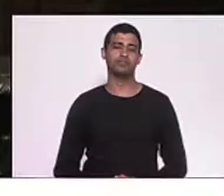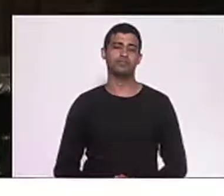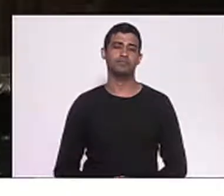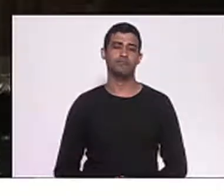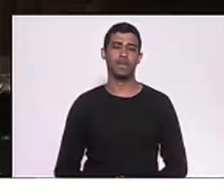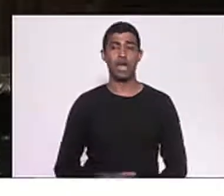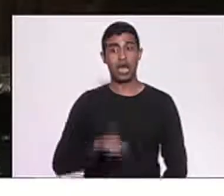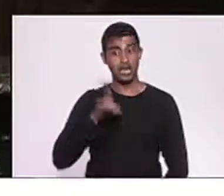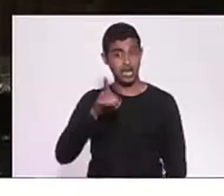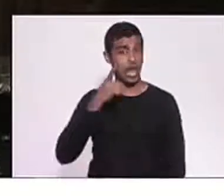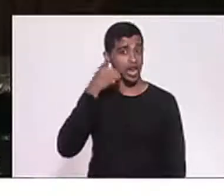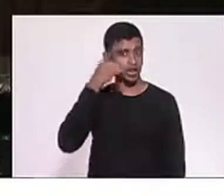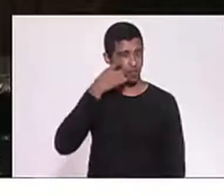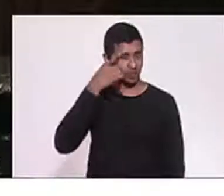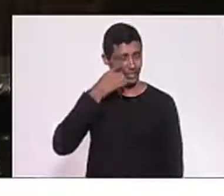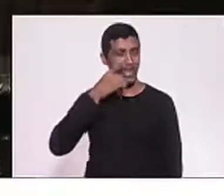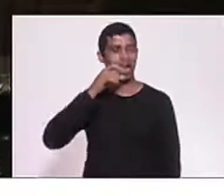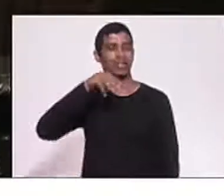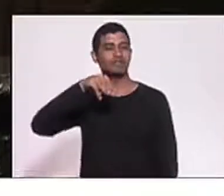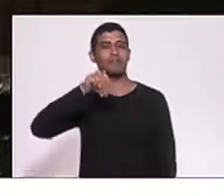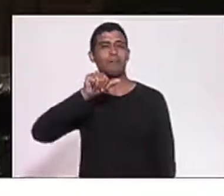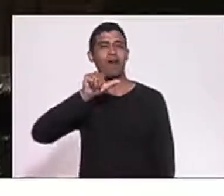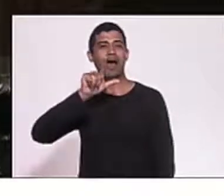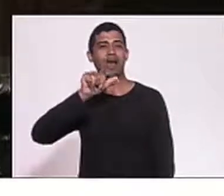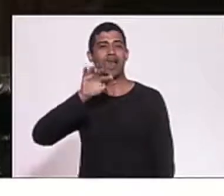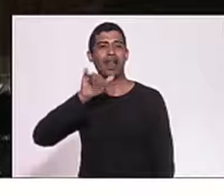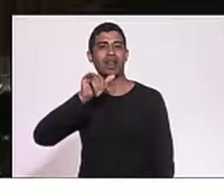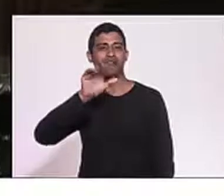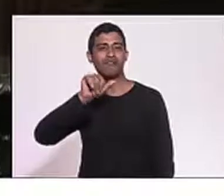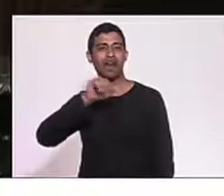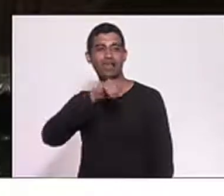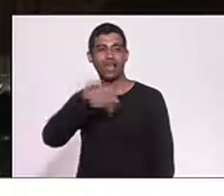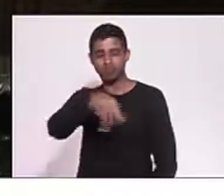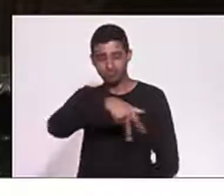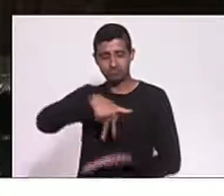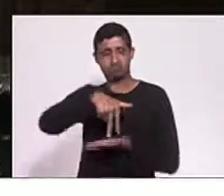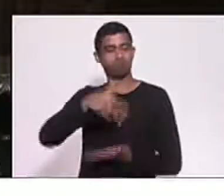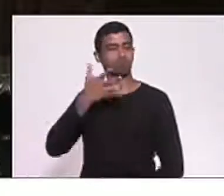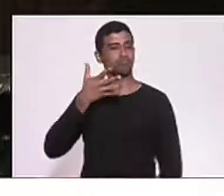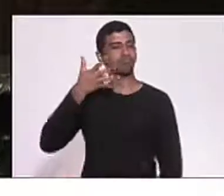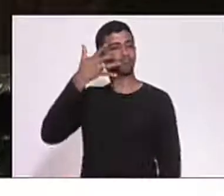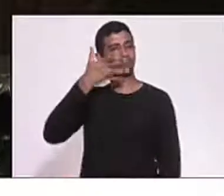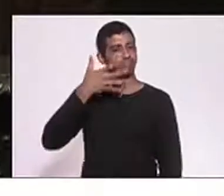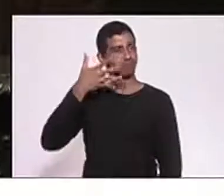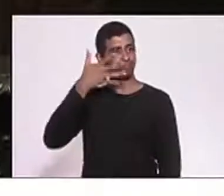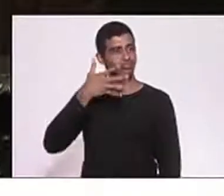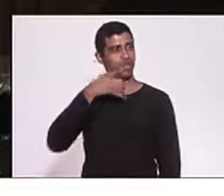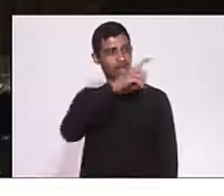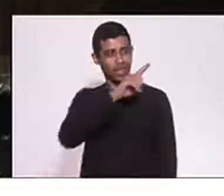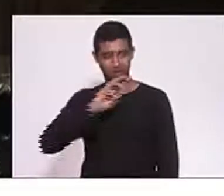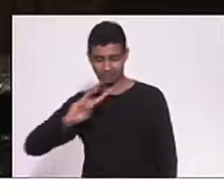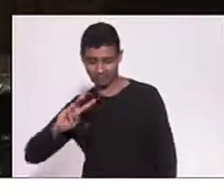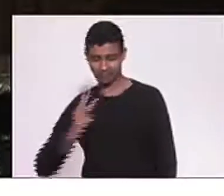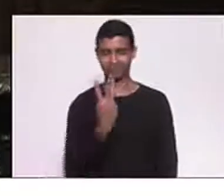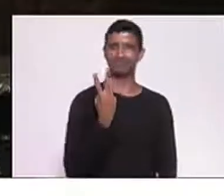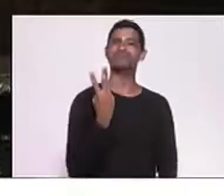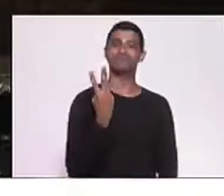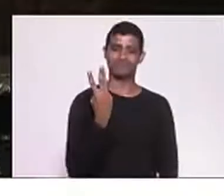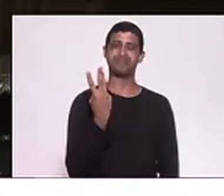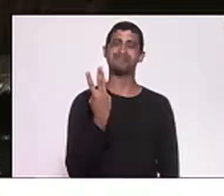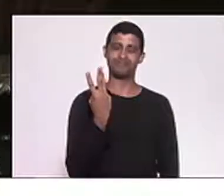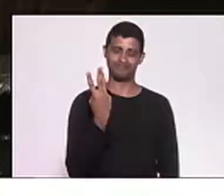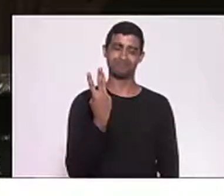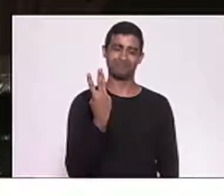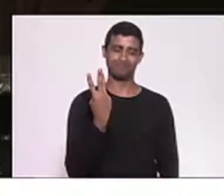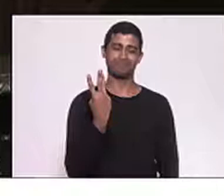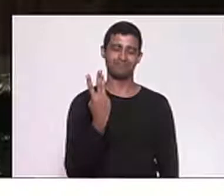deputado Samuel Malafaia fizer uso da palavra, ele se somará a nós